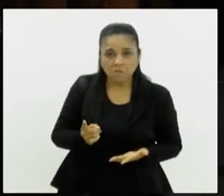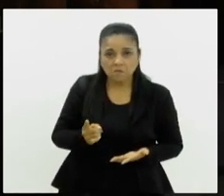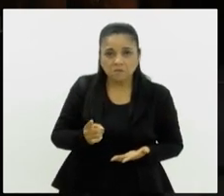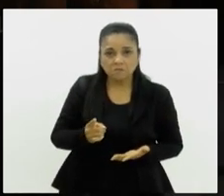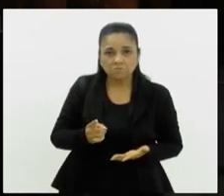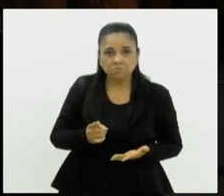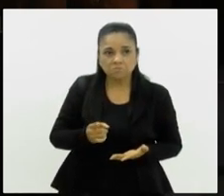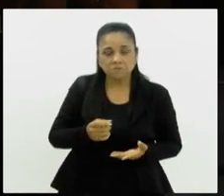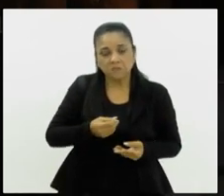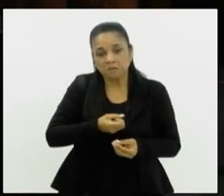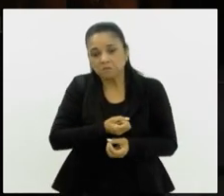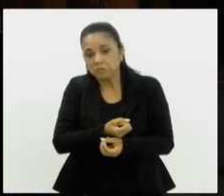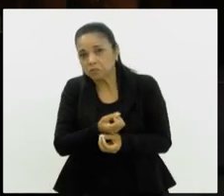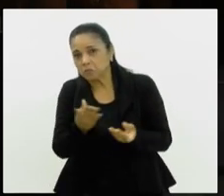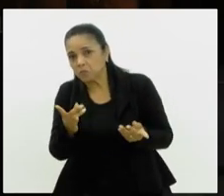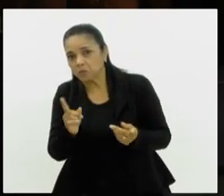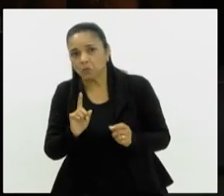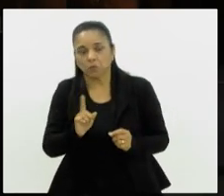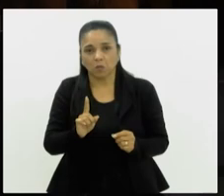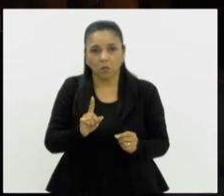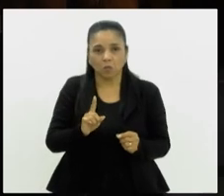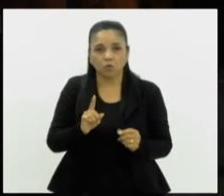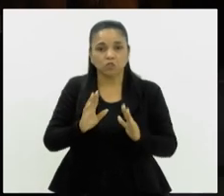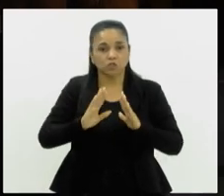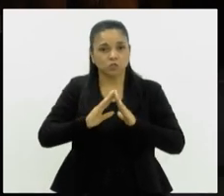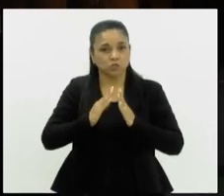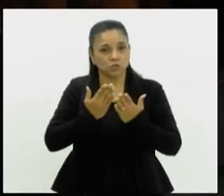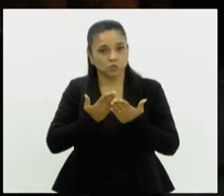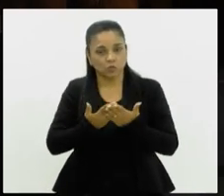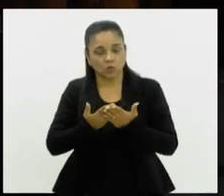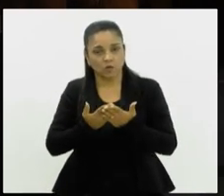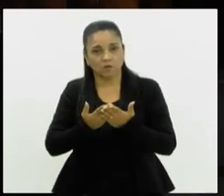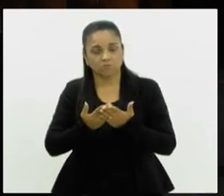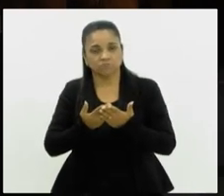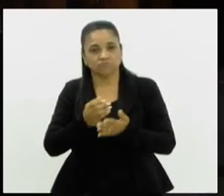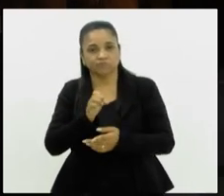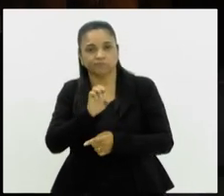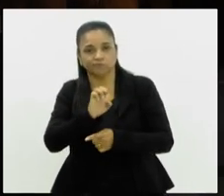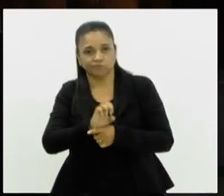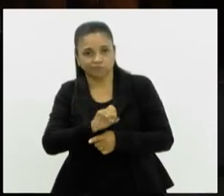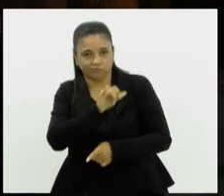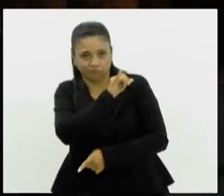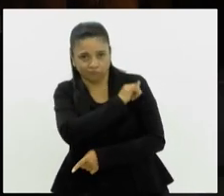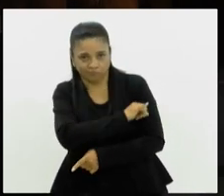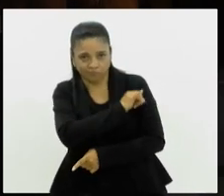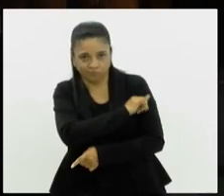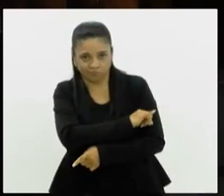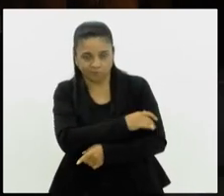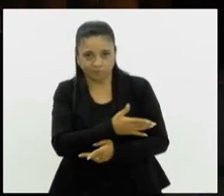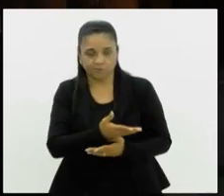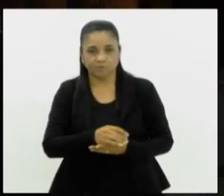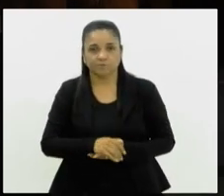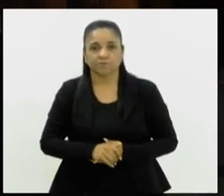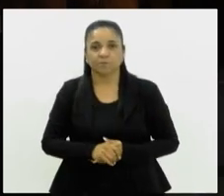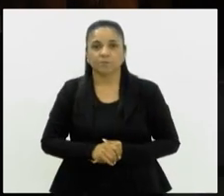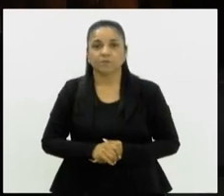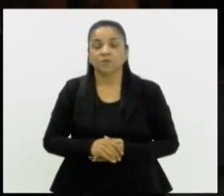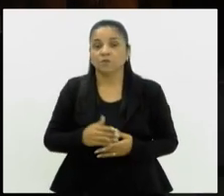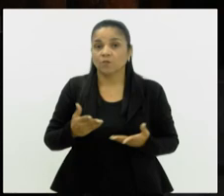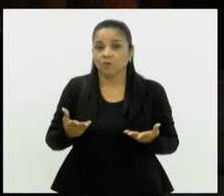está sendo distribuído em alguma escola da rede estadual do Rio de Janeiro. No dia de